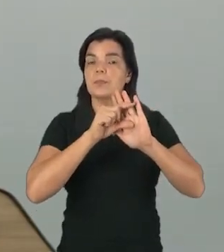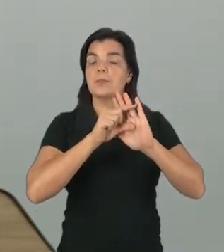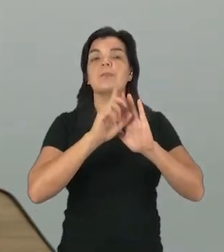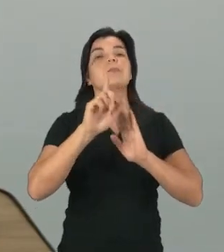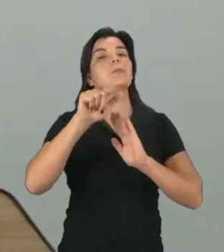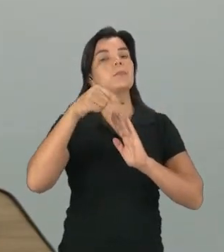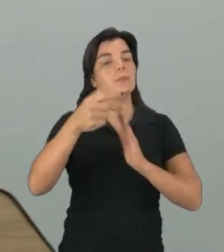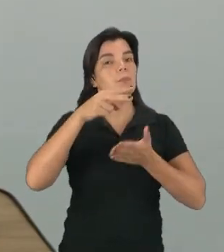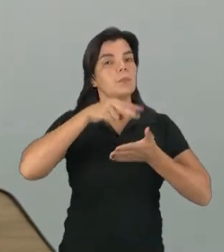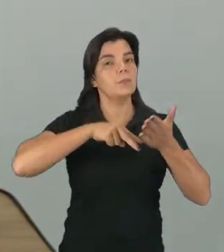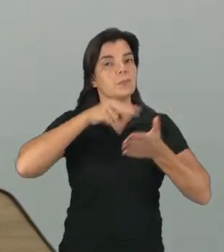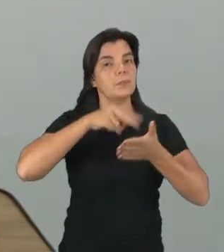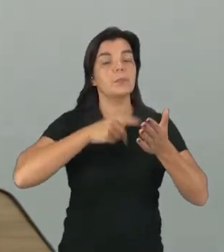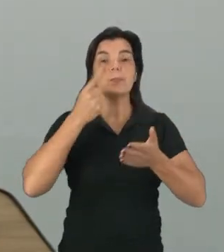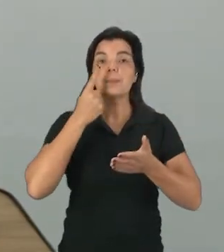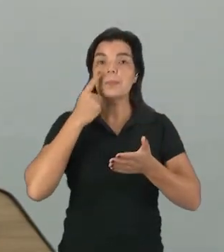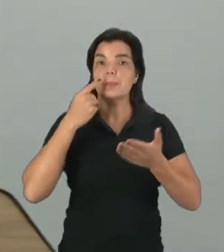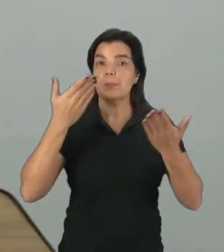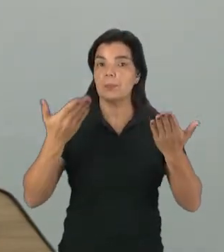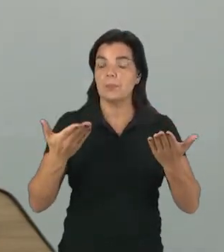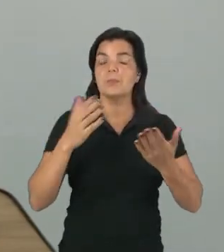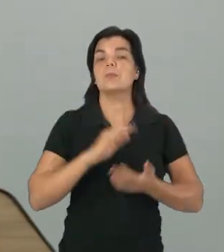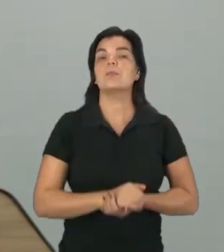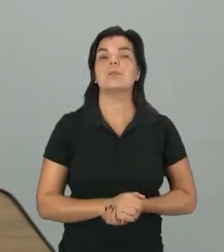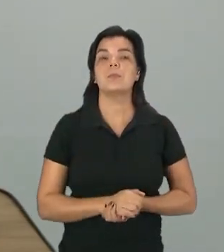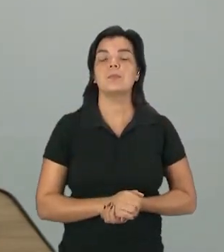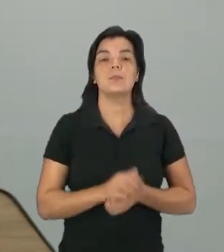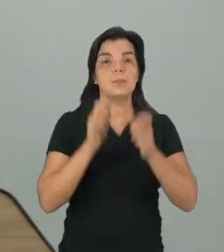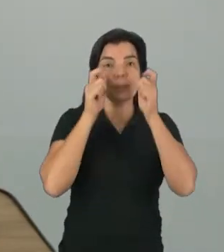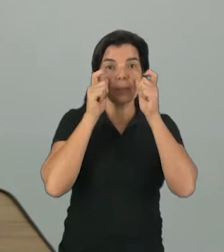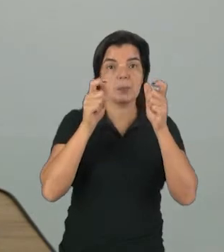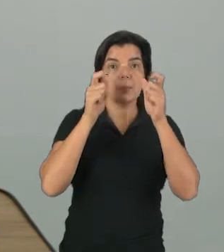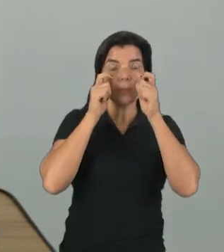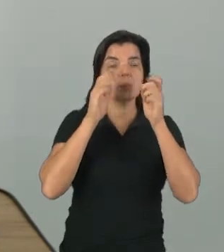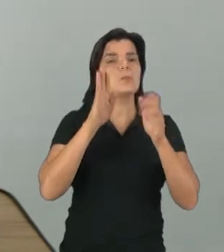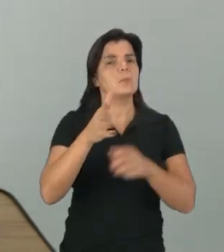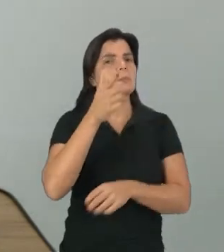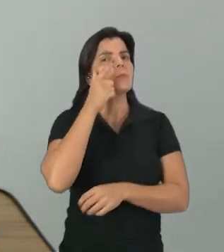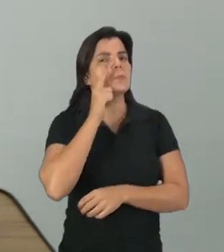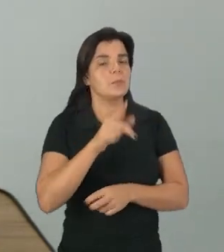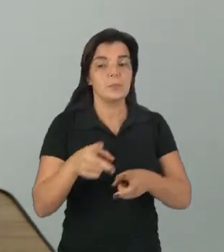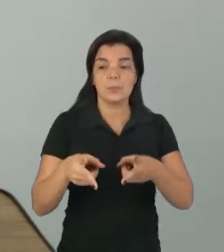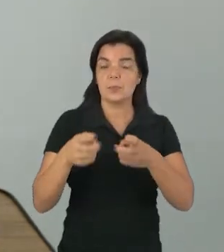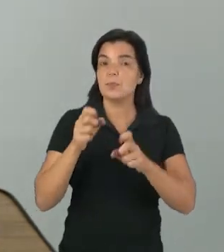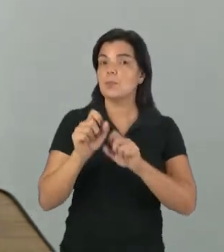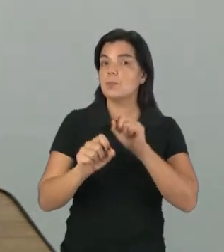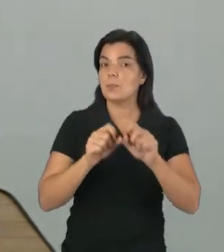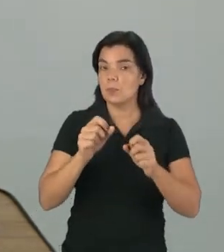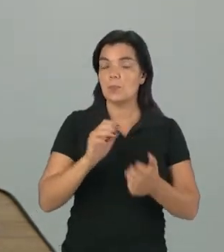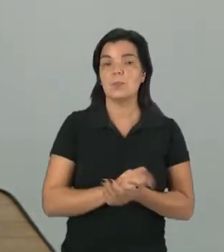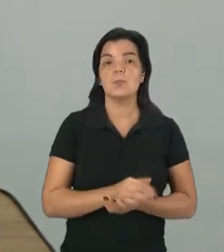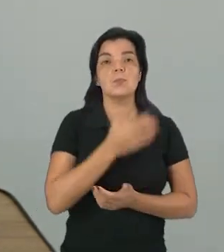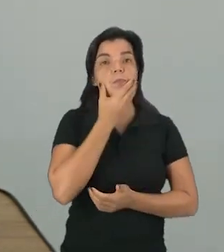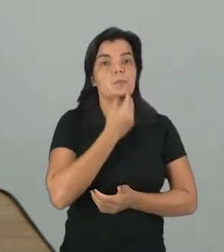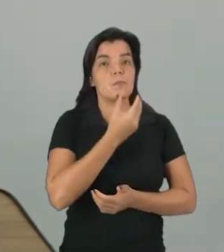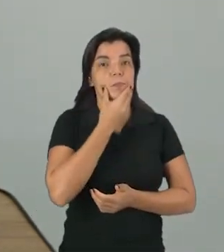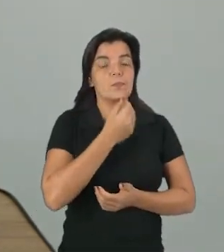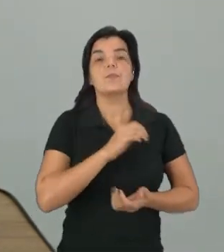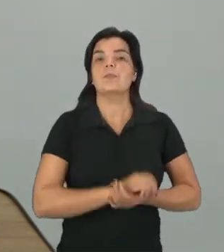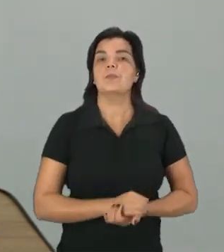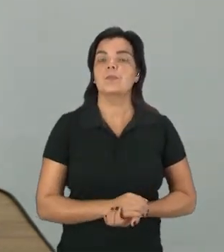a partir dessa leitura, que nós acabamos de fazer bem atentamente, nós conseguimos perceber aqui que esse moço que